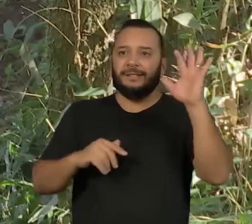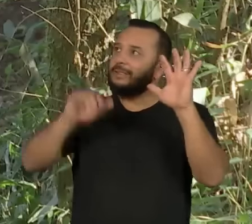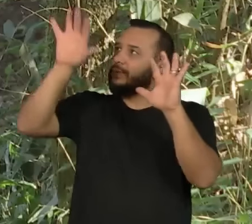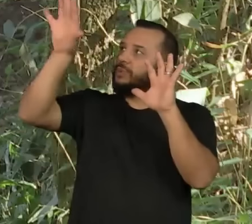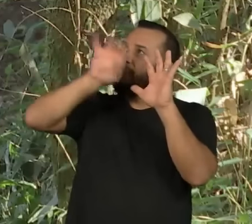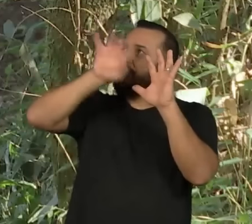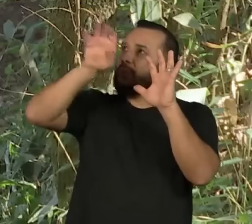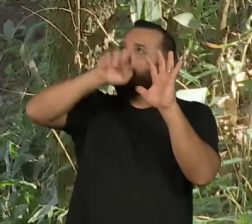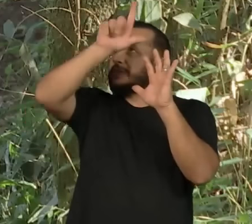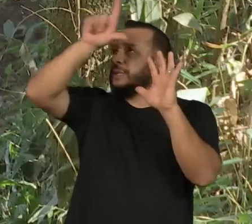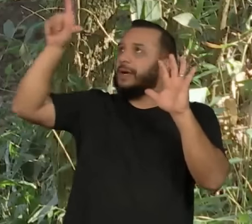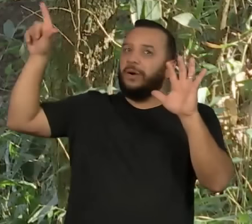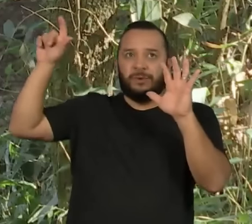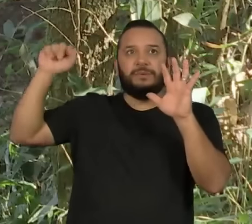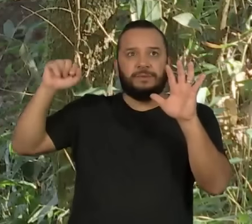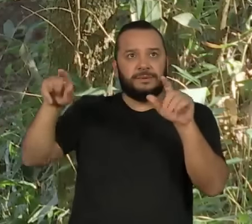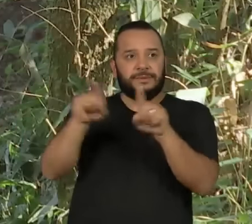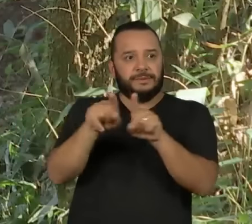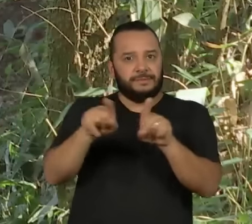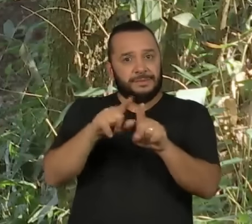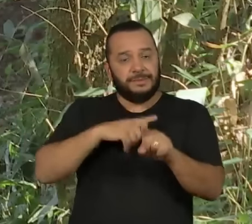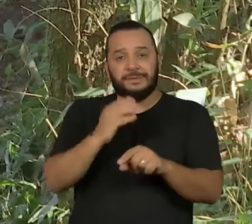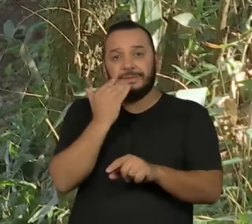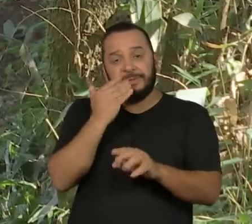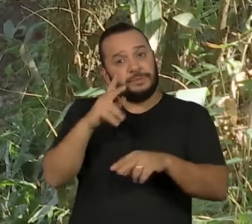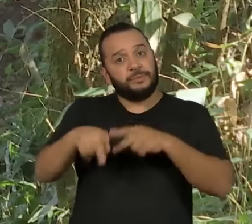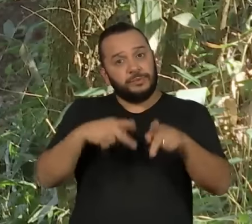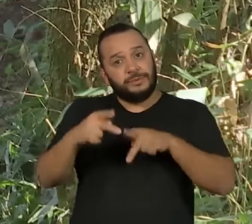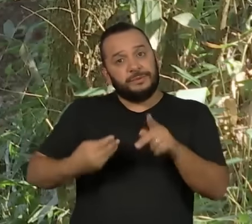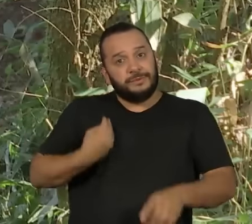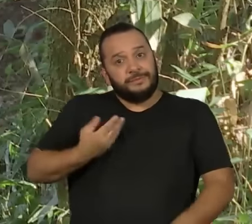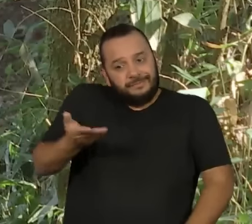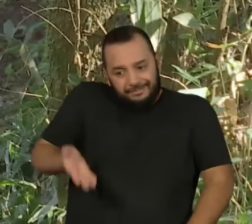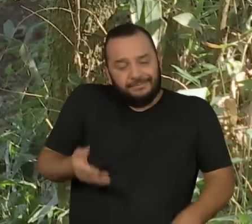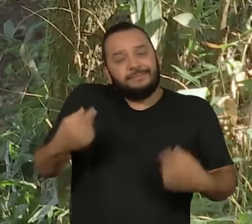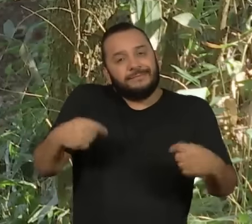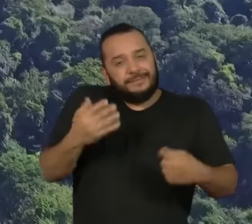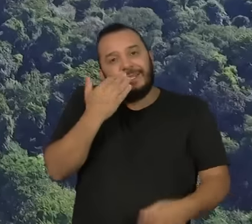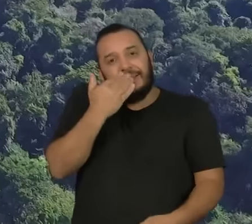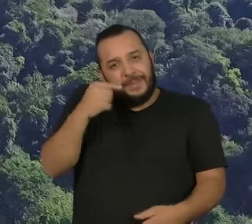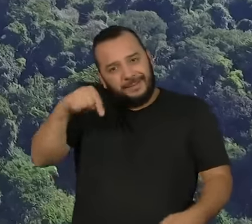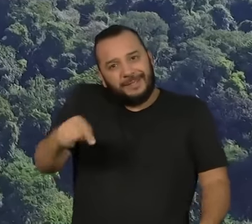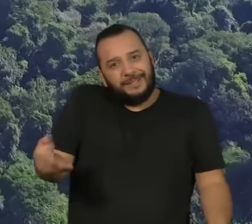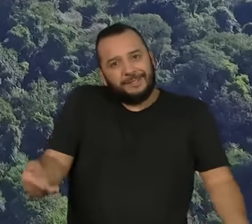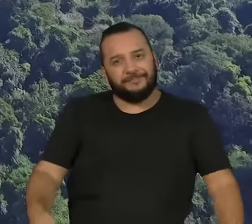fornecer alimentos, produção para a população urbana, que depende disso daqui.